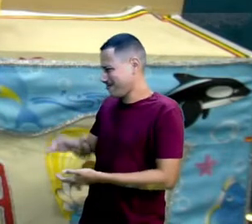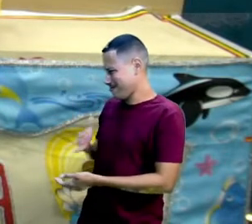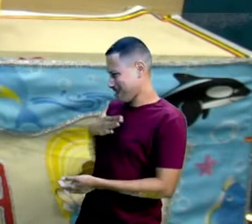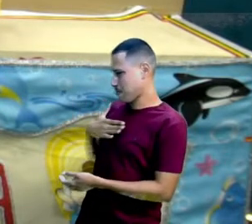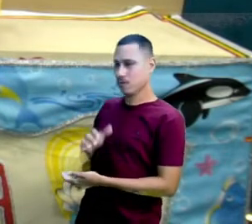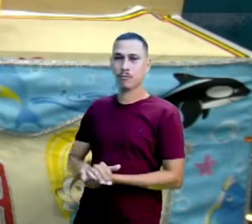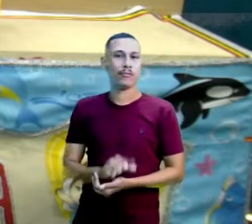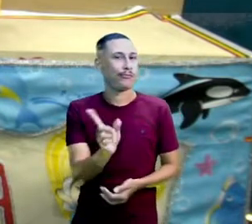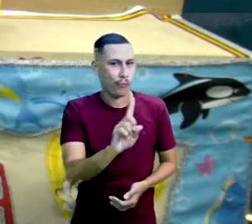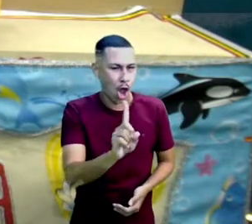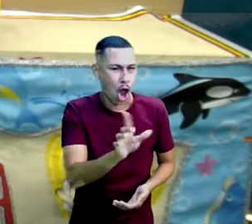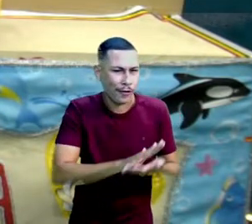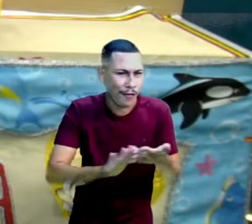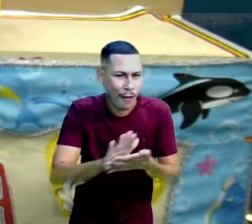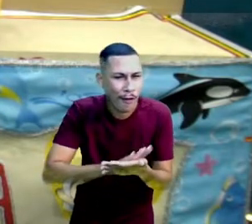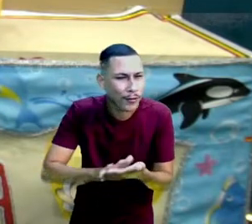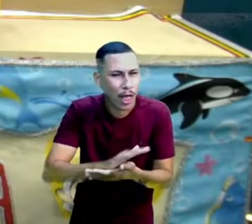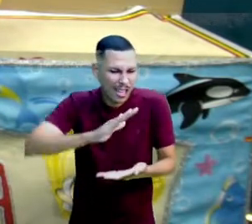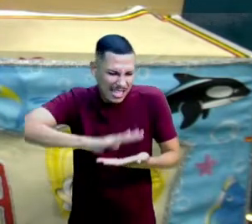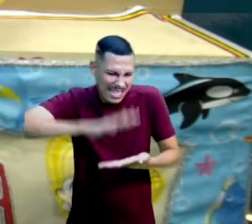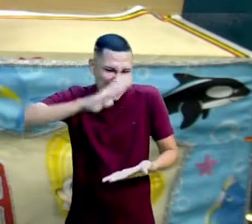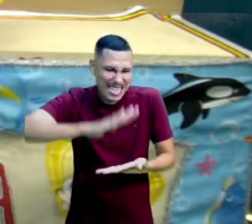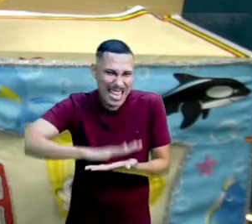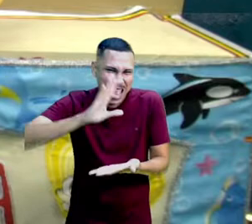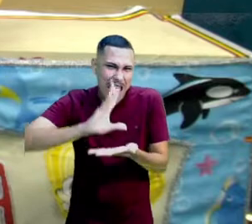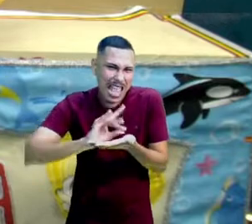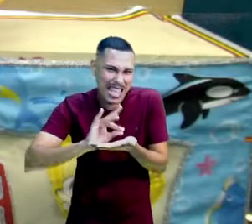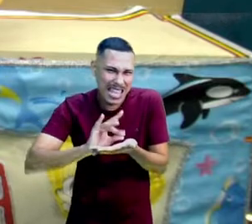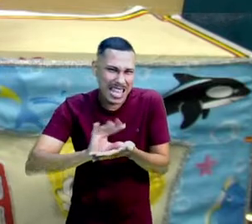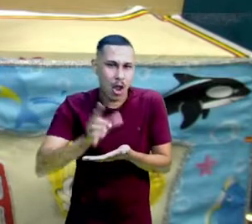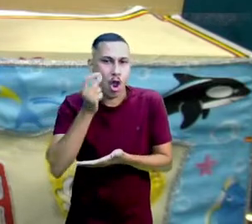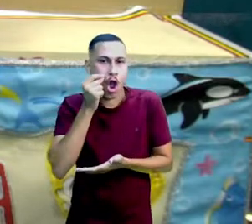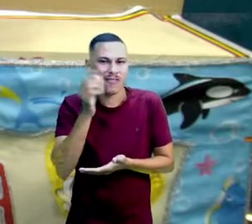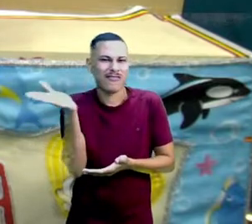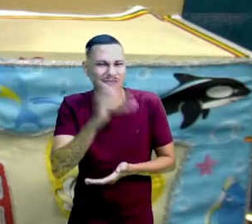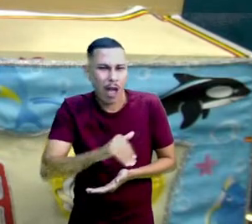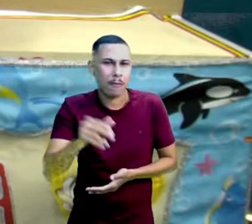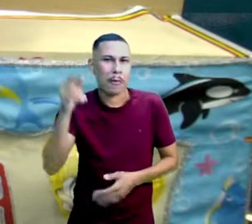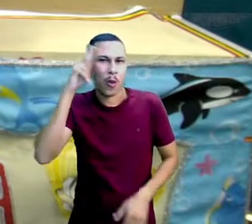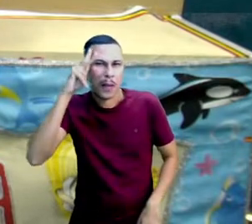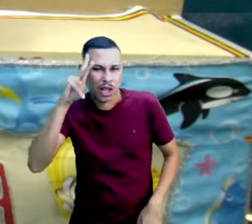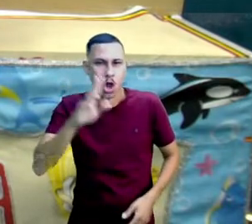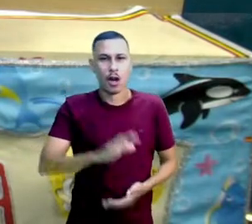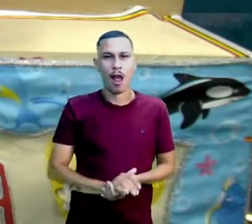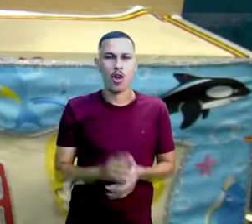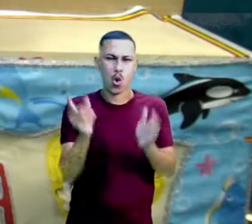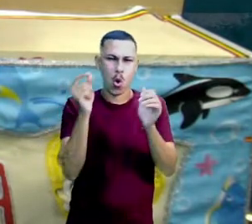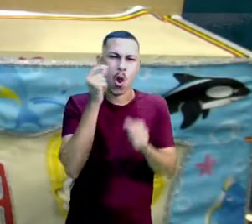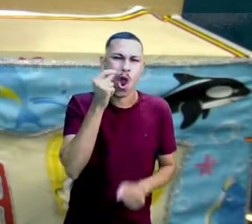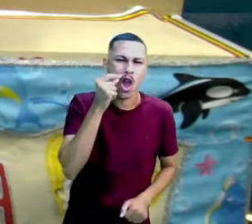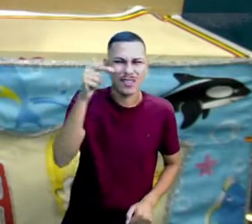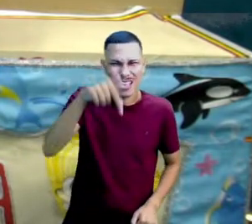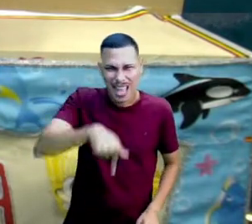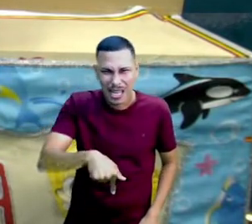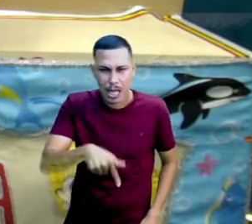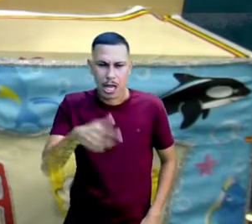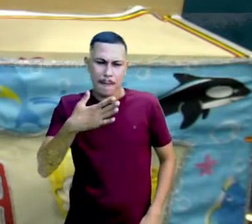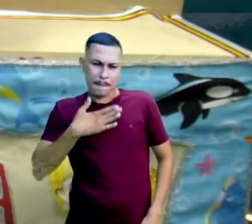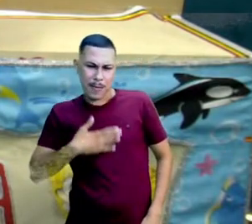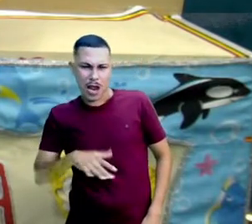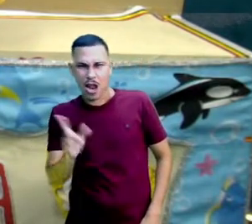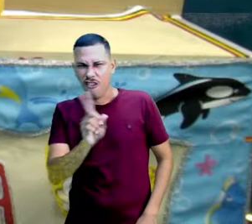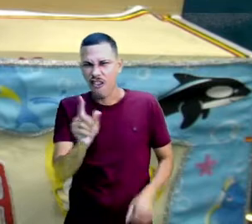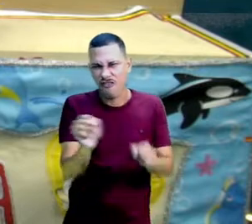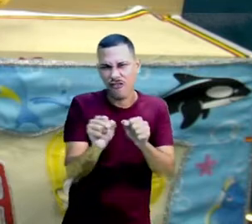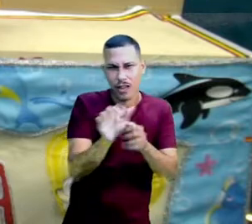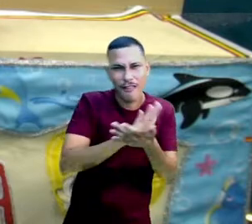cola-rato. Nada disso. Vamos pra nossa história e o ratinho tá aqui, ele não vai mexer com você. Tem um cola-rato pra mim.